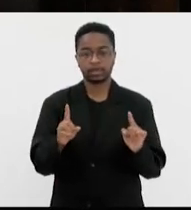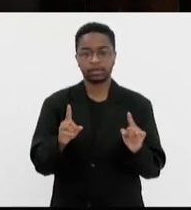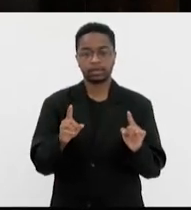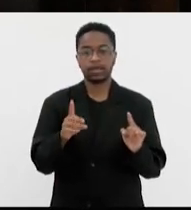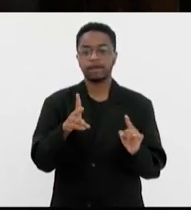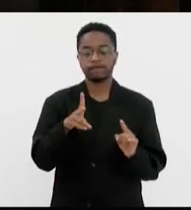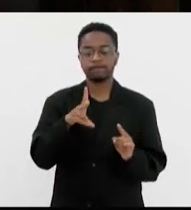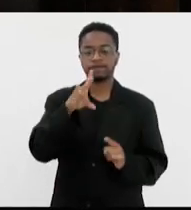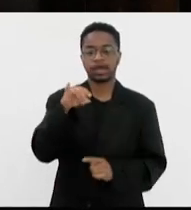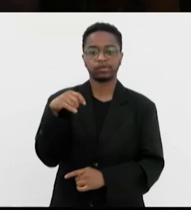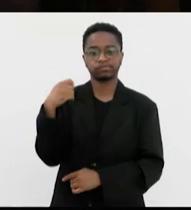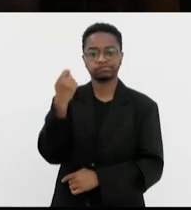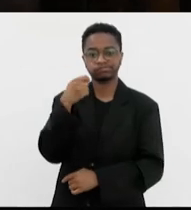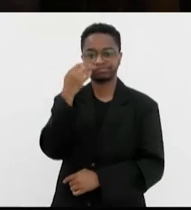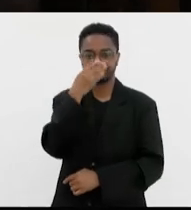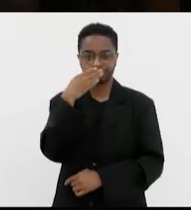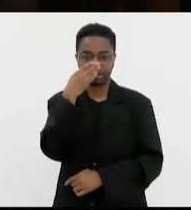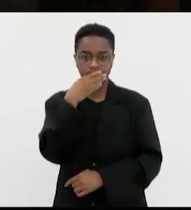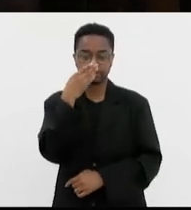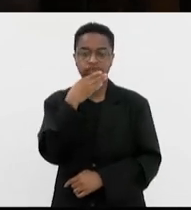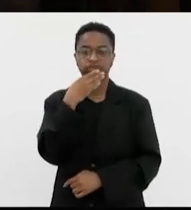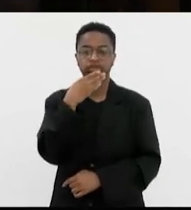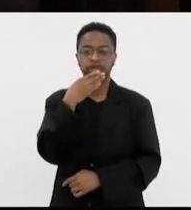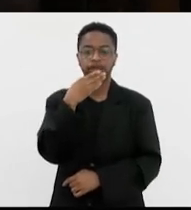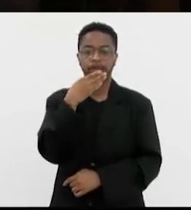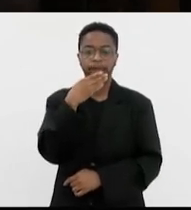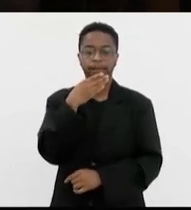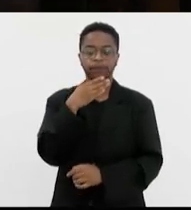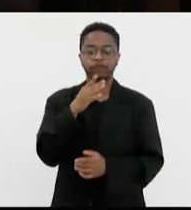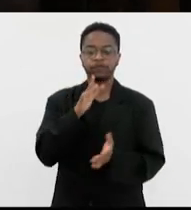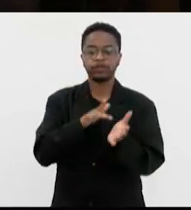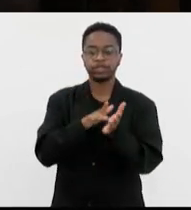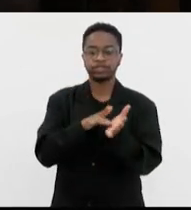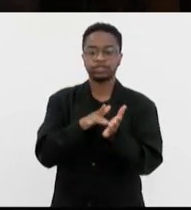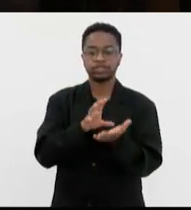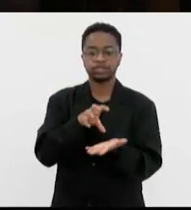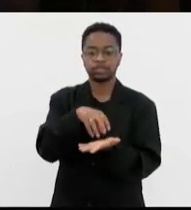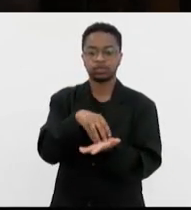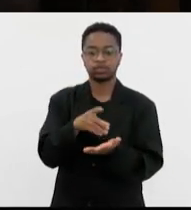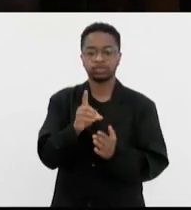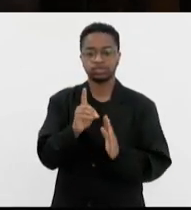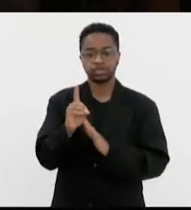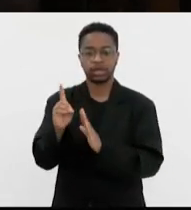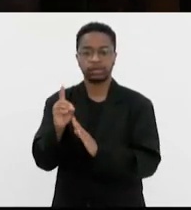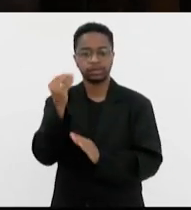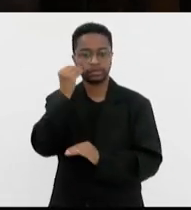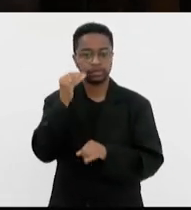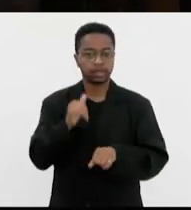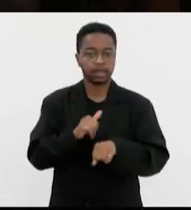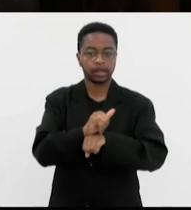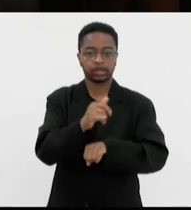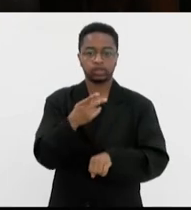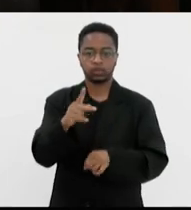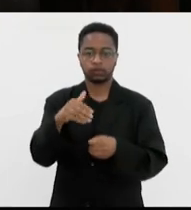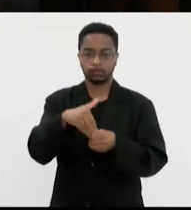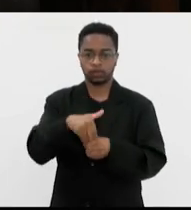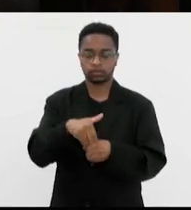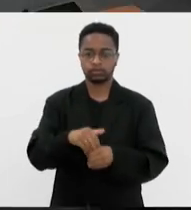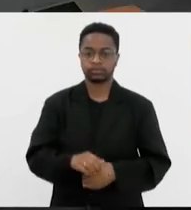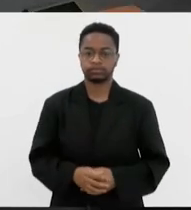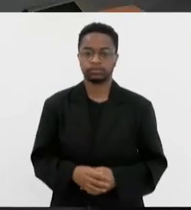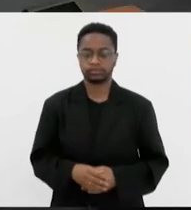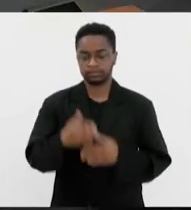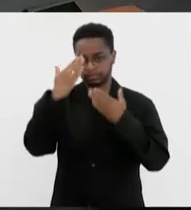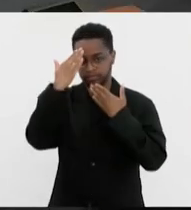prostituírem e vão se travestirem de centro-direita para enganar o seu voto. Muito obrigado, presidente.